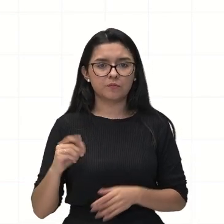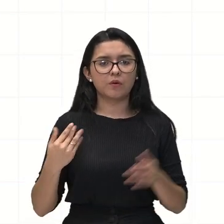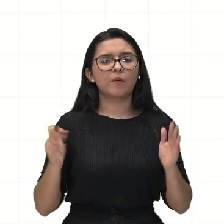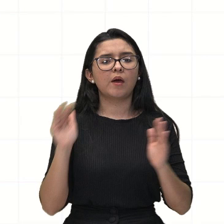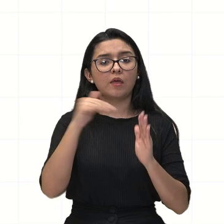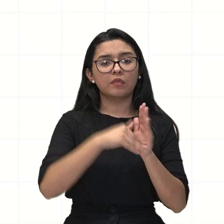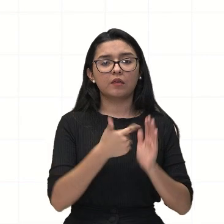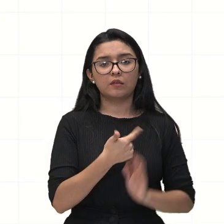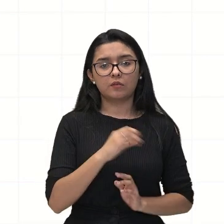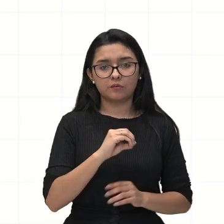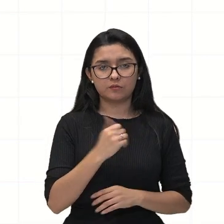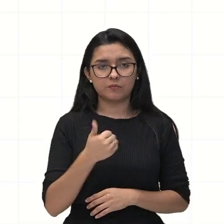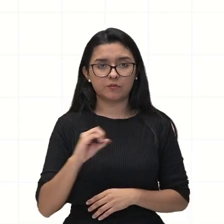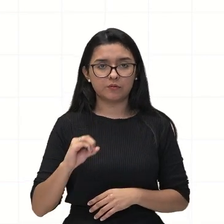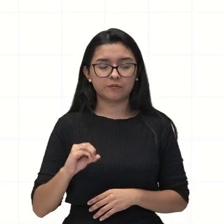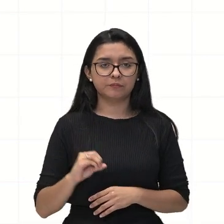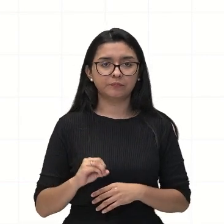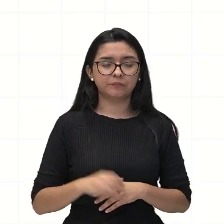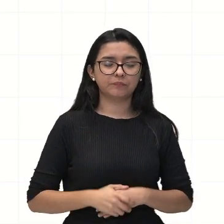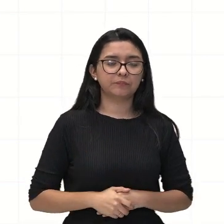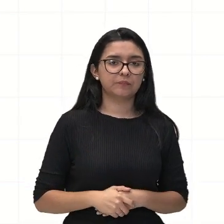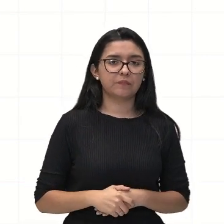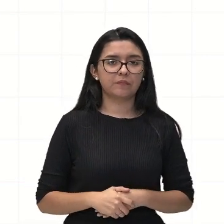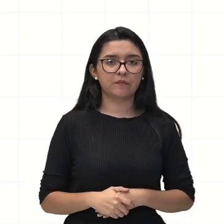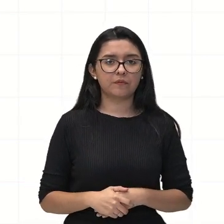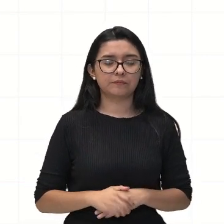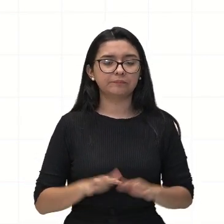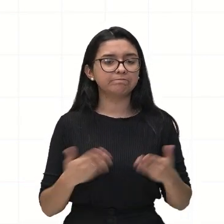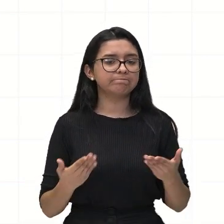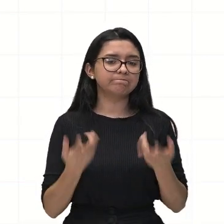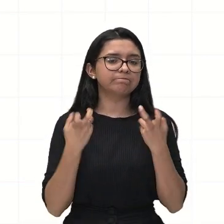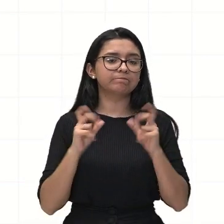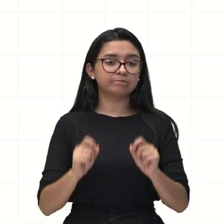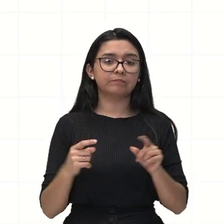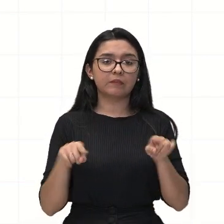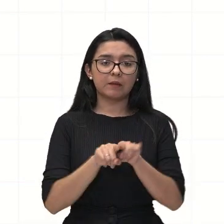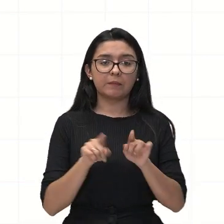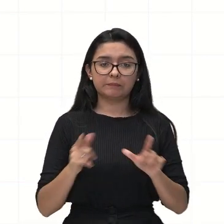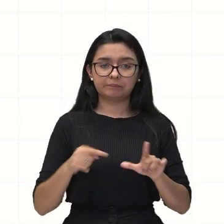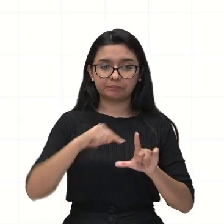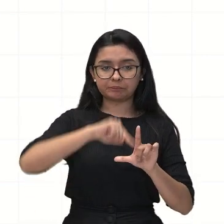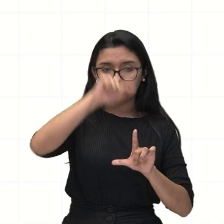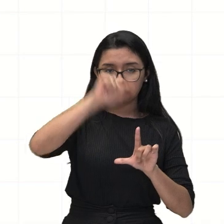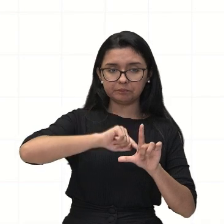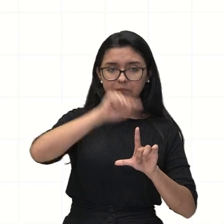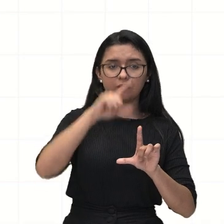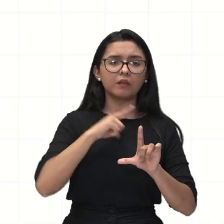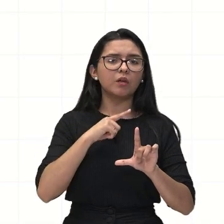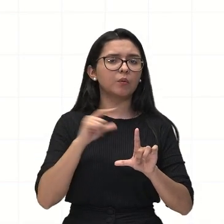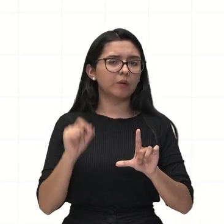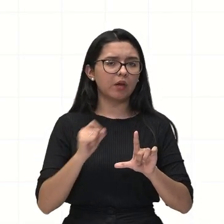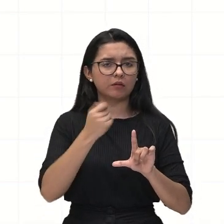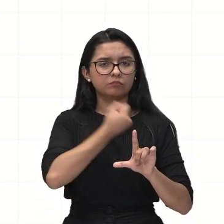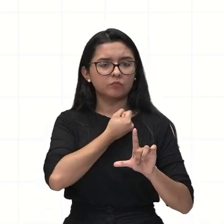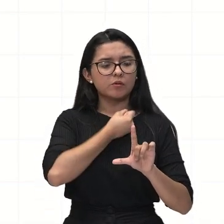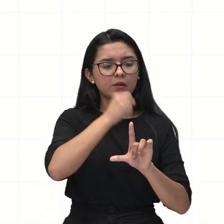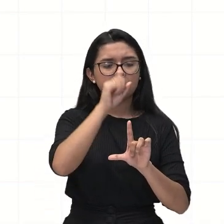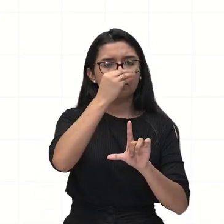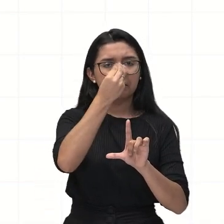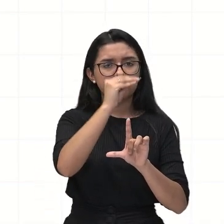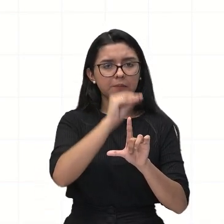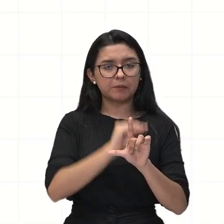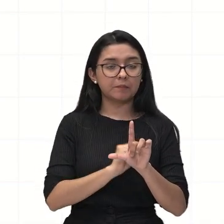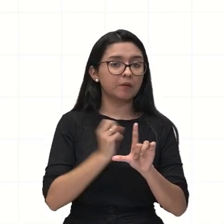1990, 2000 e 2010. E no eixo vertical, nós temos aqui o quê?